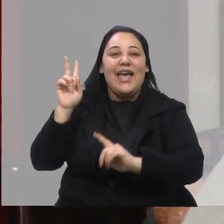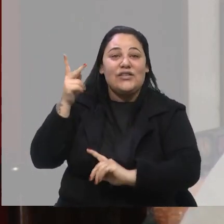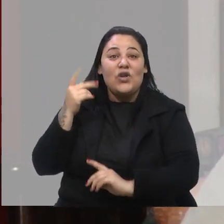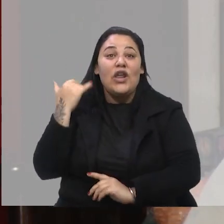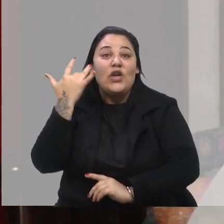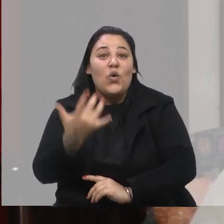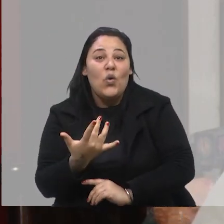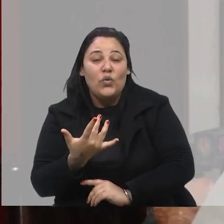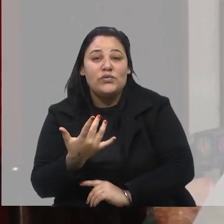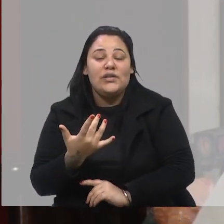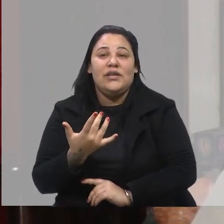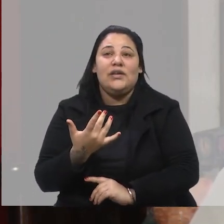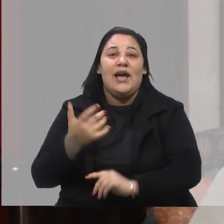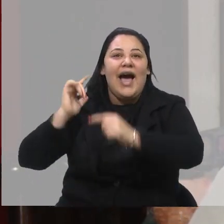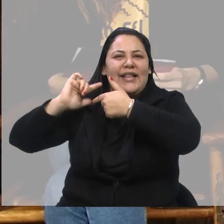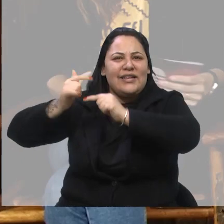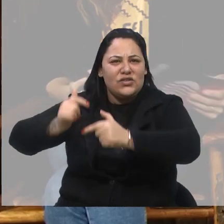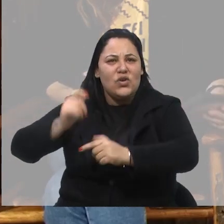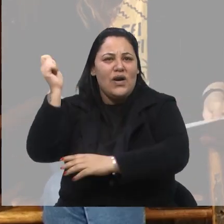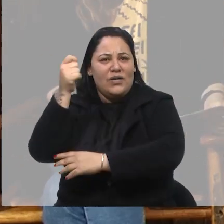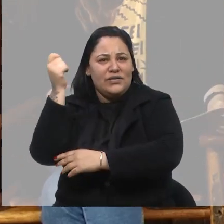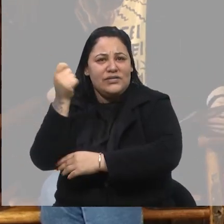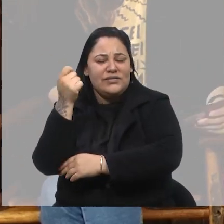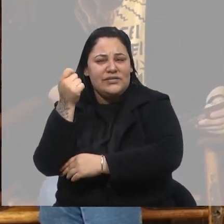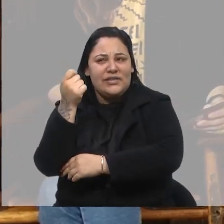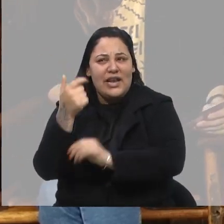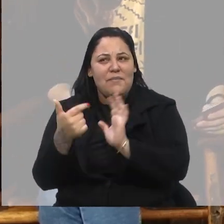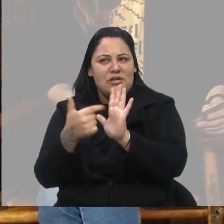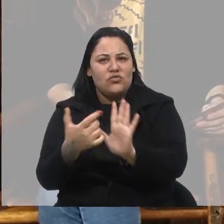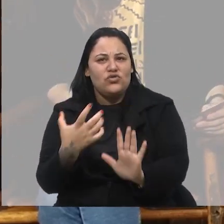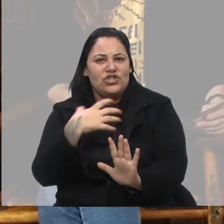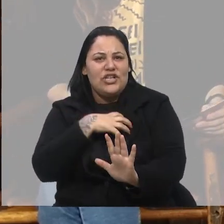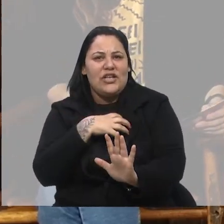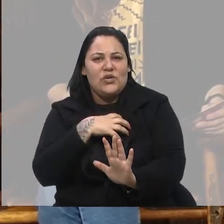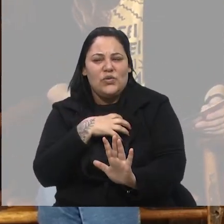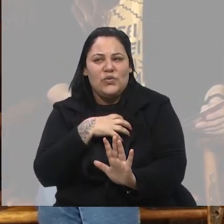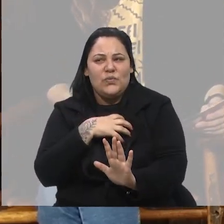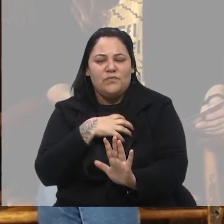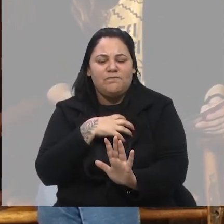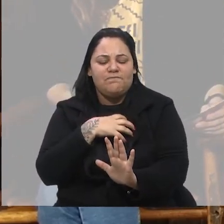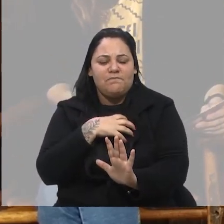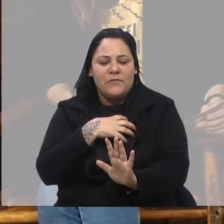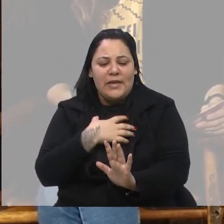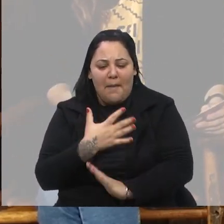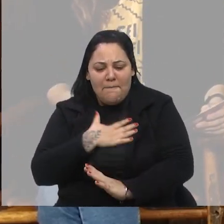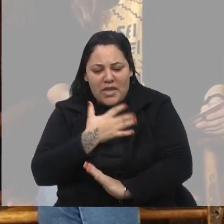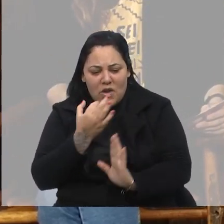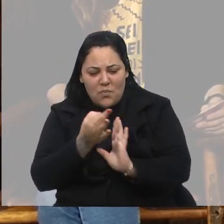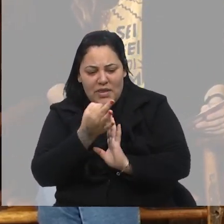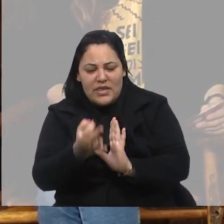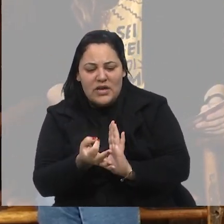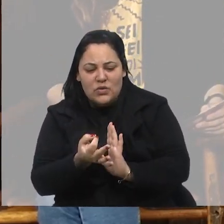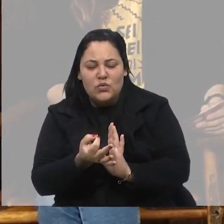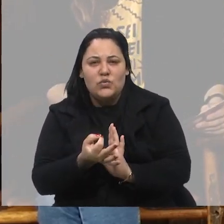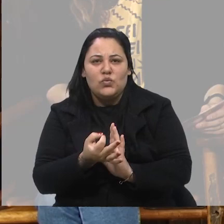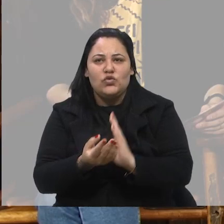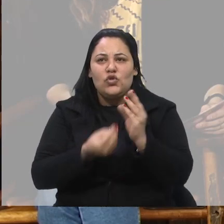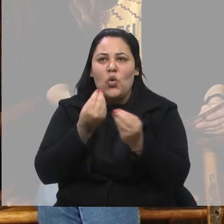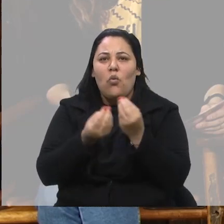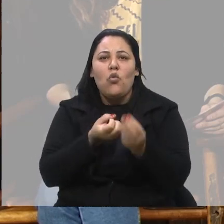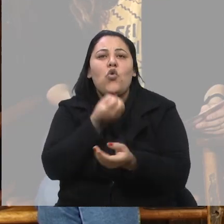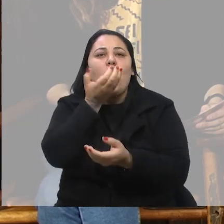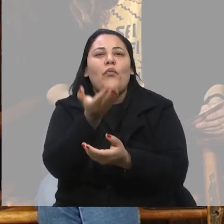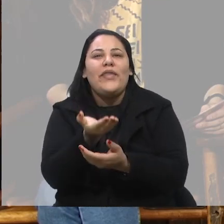o nativismo ele apresenta uma forma mais culta, ao meu ver, de como contar